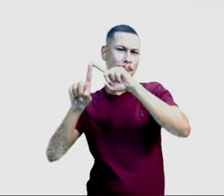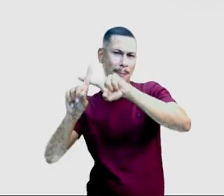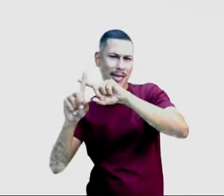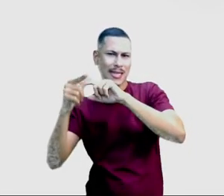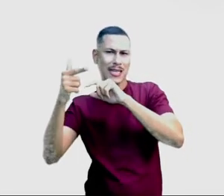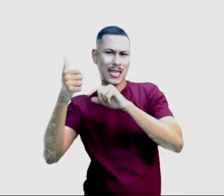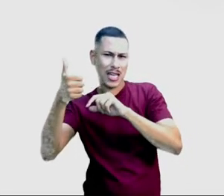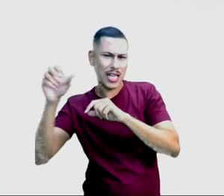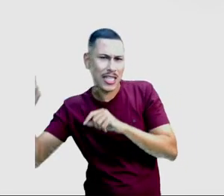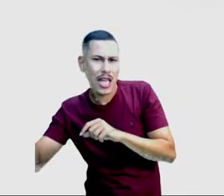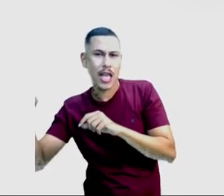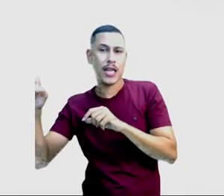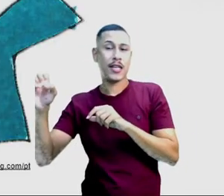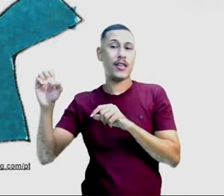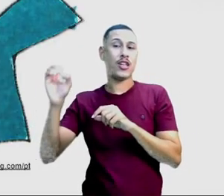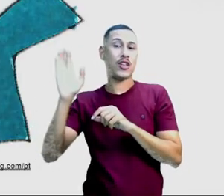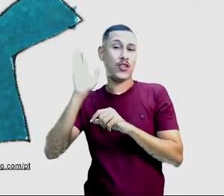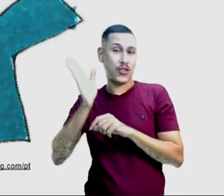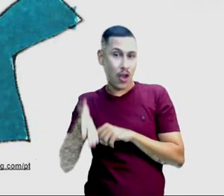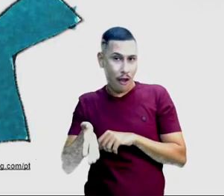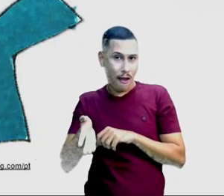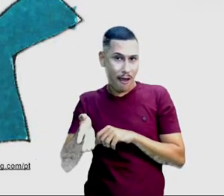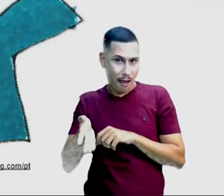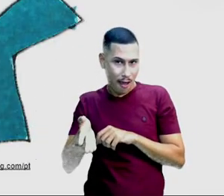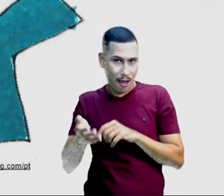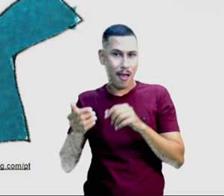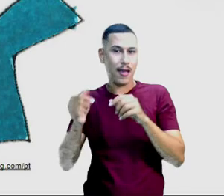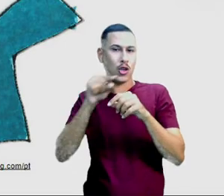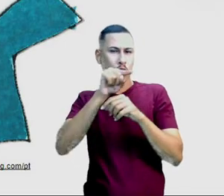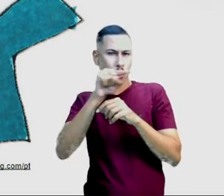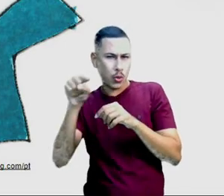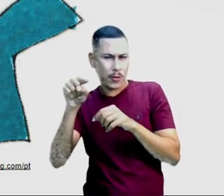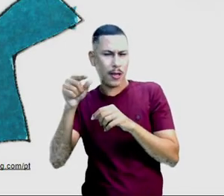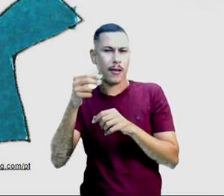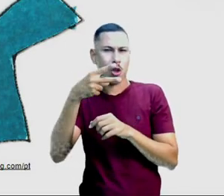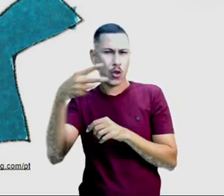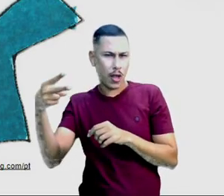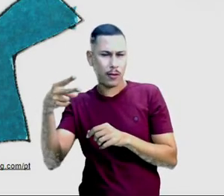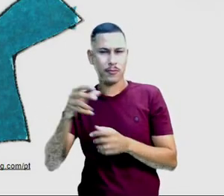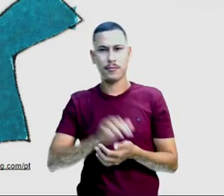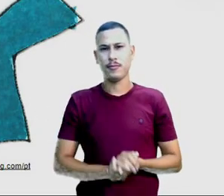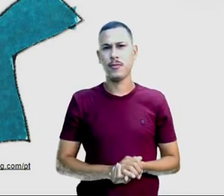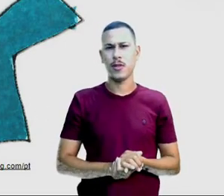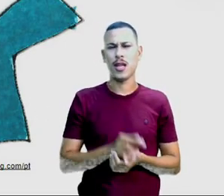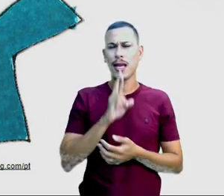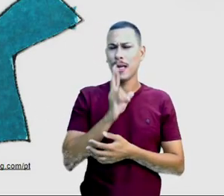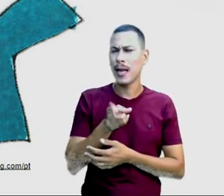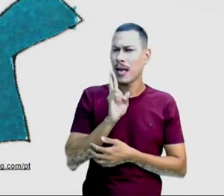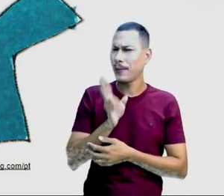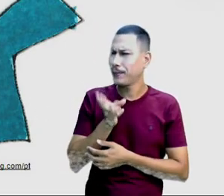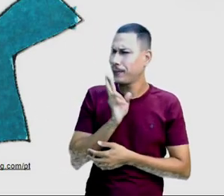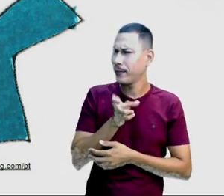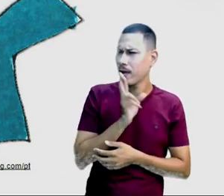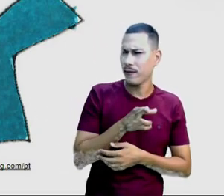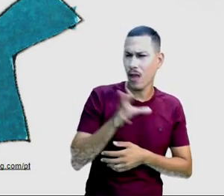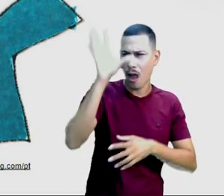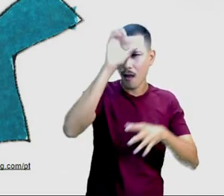no 100, você já vai subtrair esse resultado. E assim você vai respondendo e aprendendo a